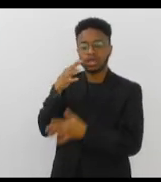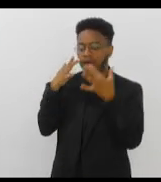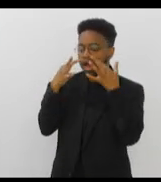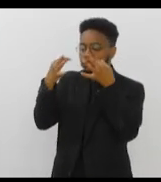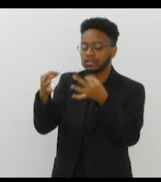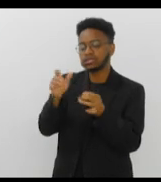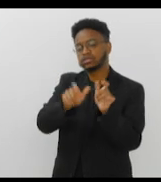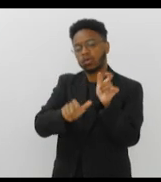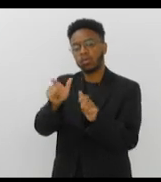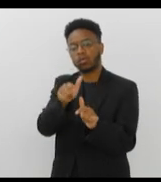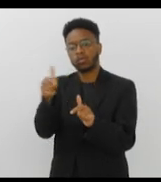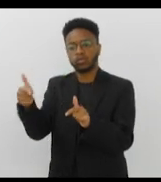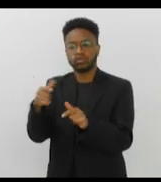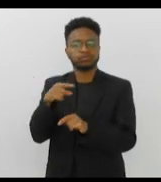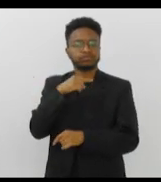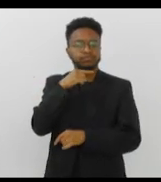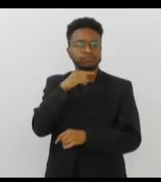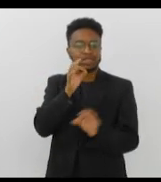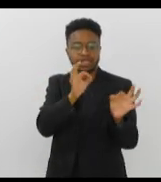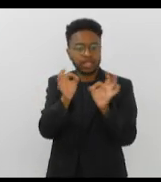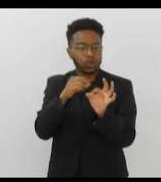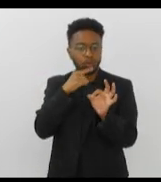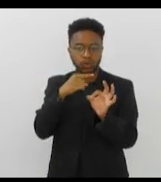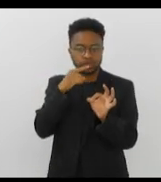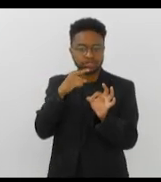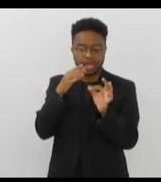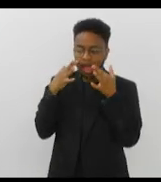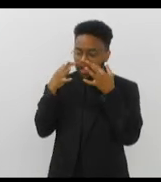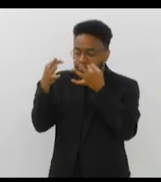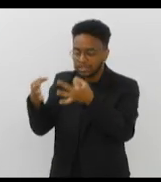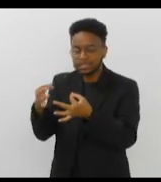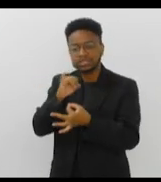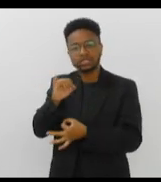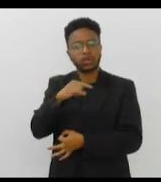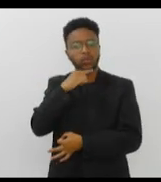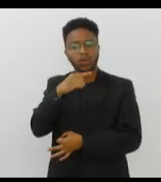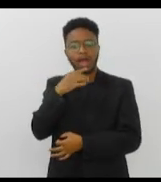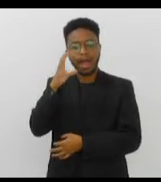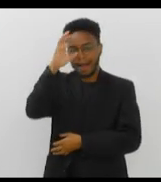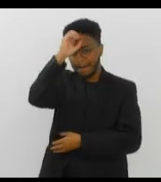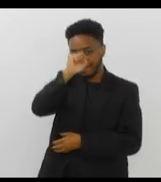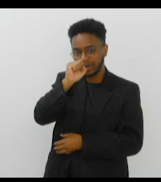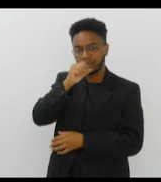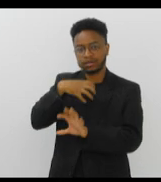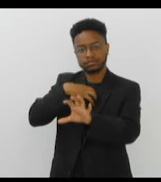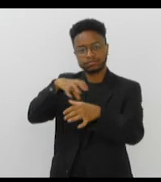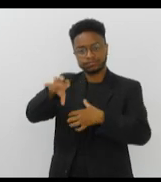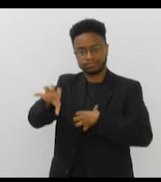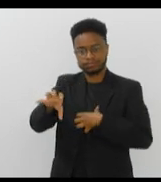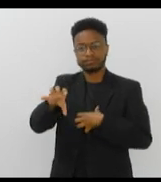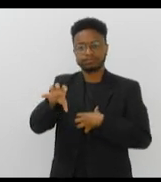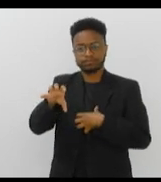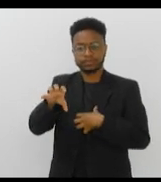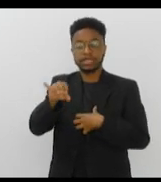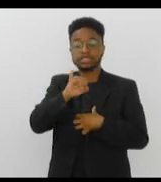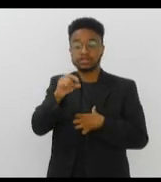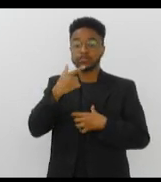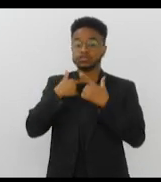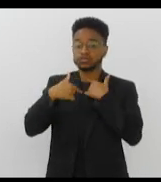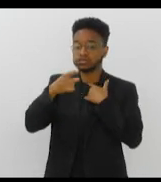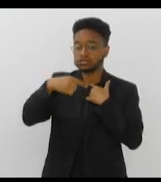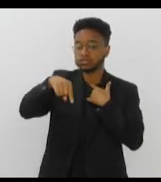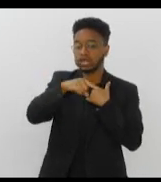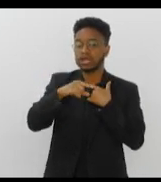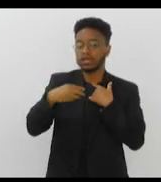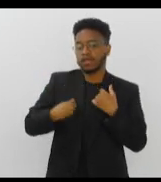ouvir. Ninguém aprenderá a ouvir se não aprender a se colocar no lugar dos outros. Se quiser